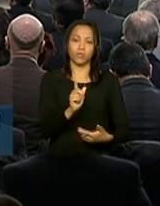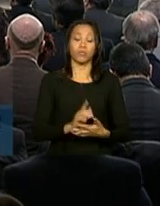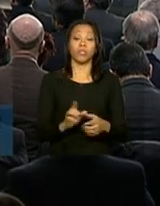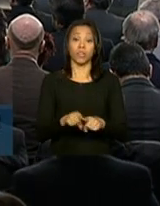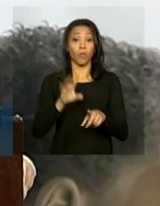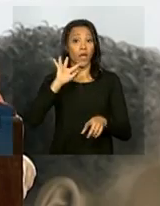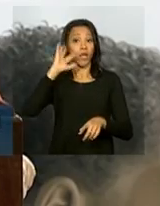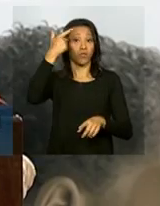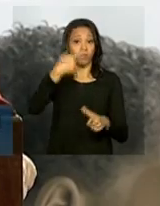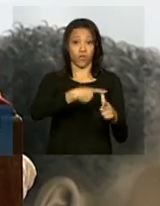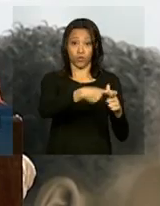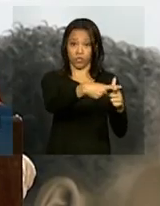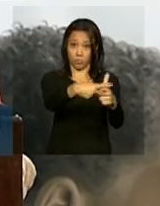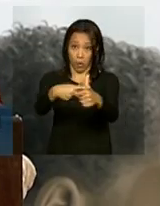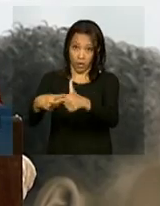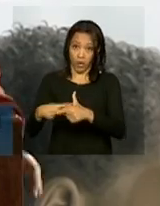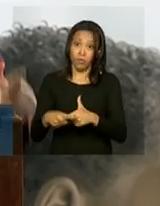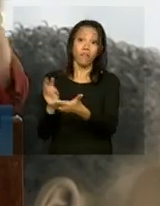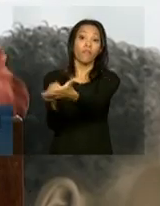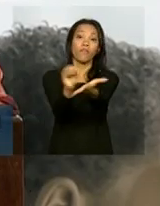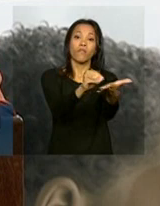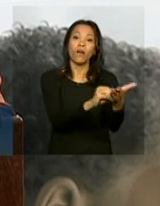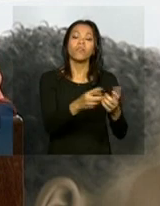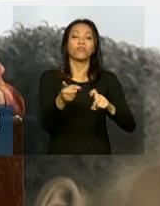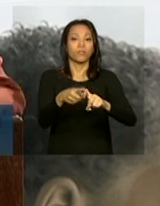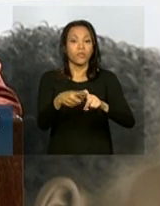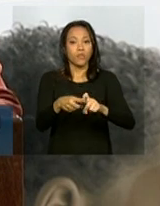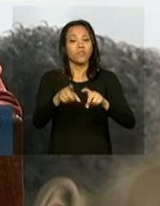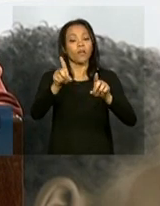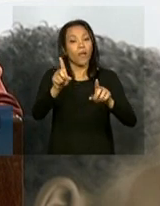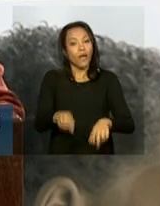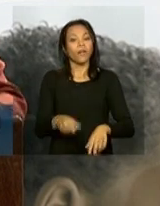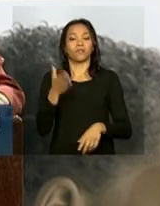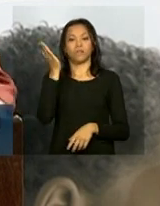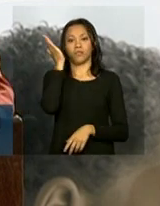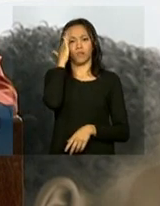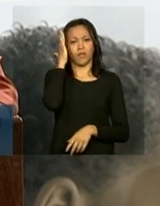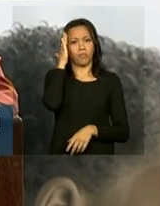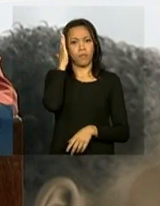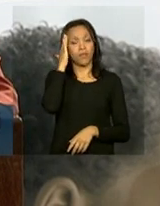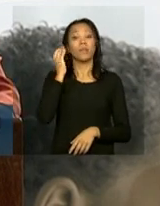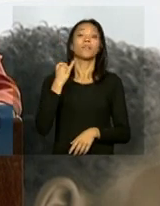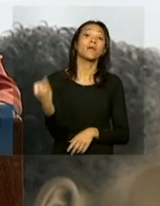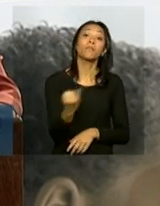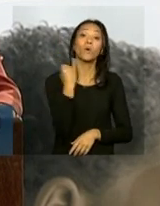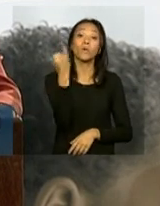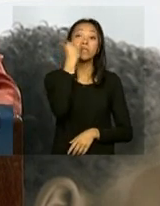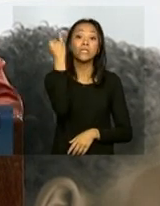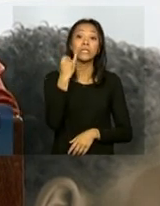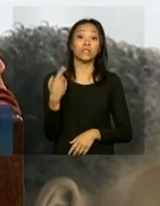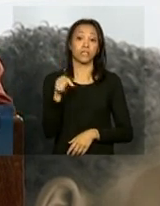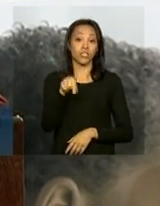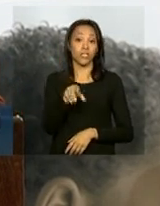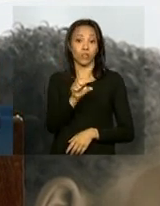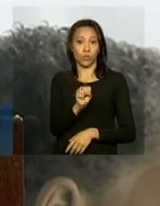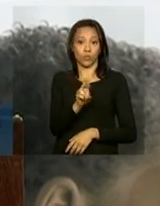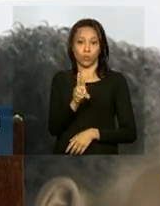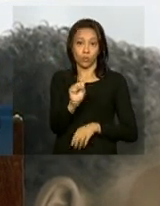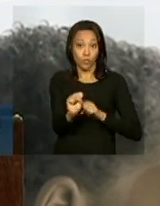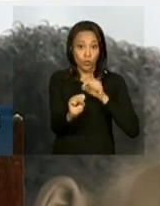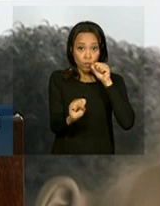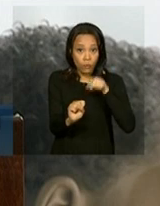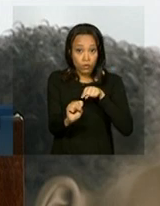mais médicos é, de fato, reconhecer a importância do Sistema Único de Saúde e